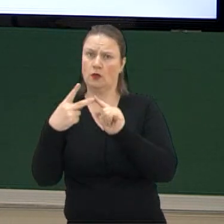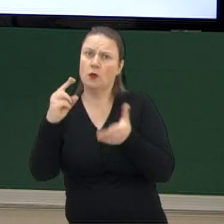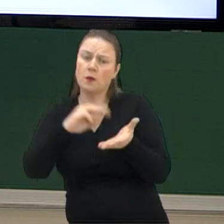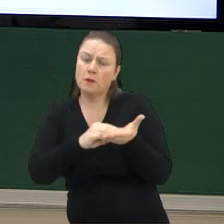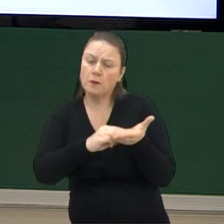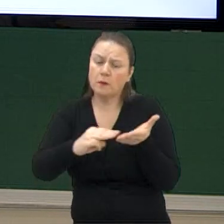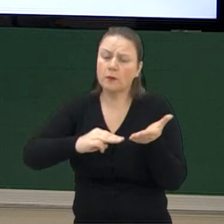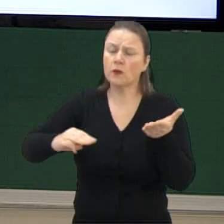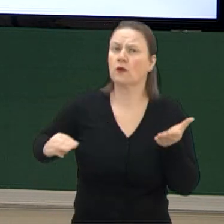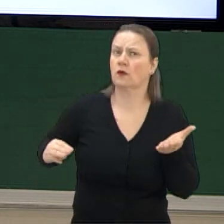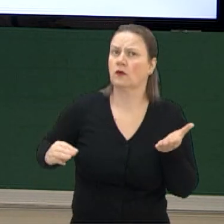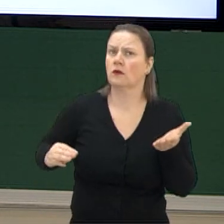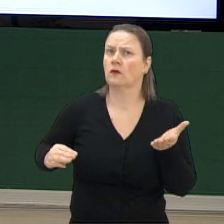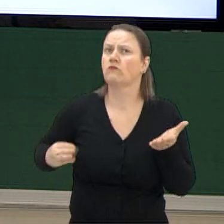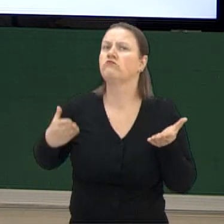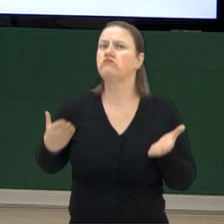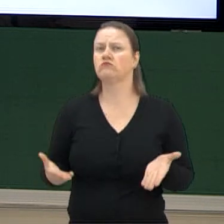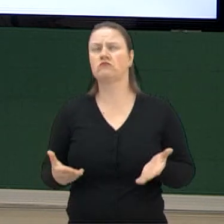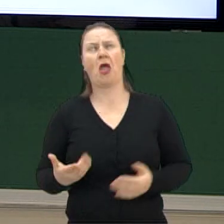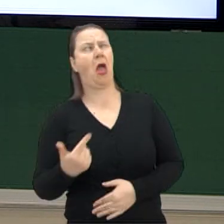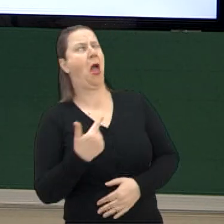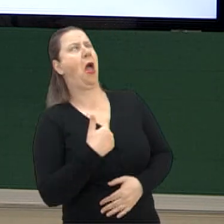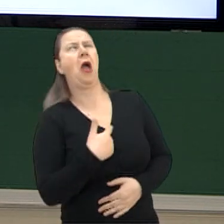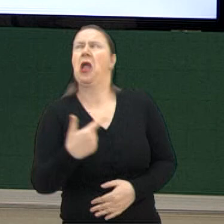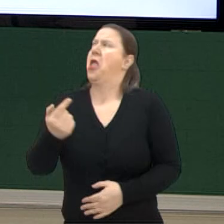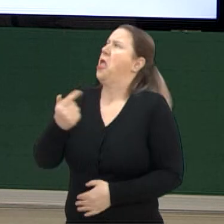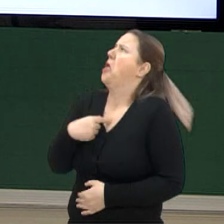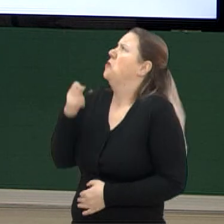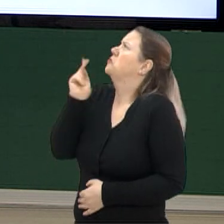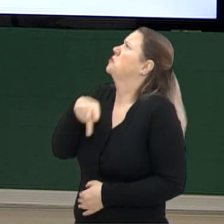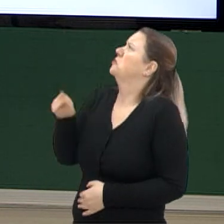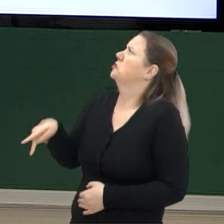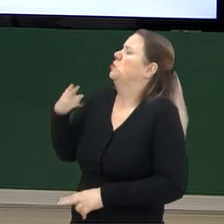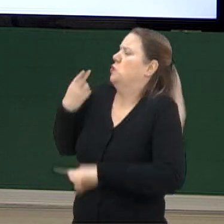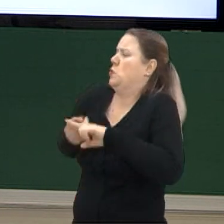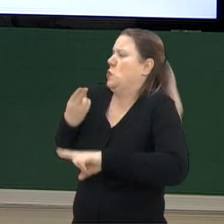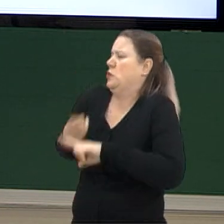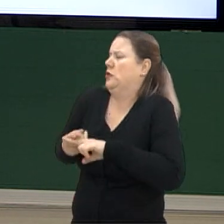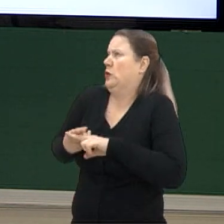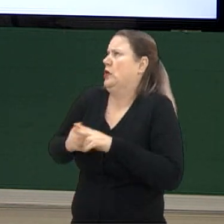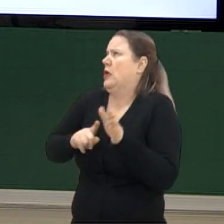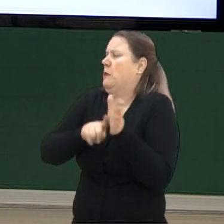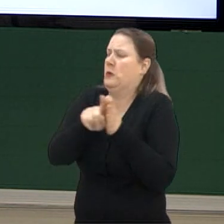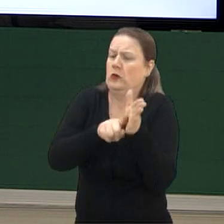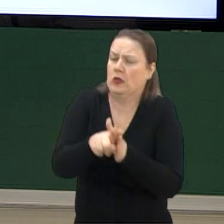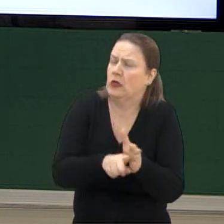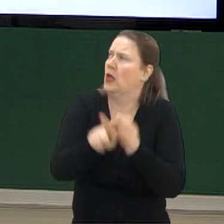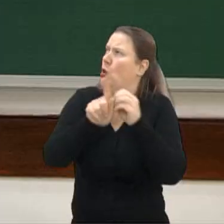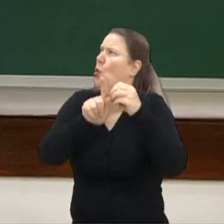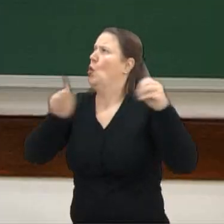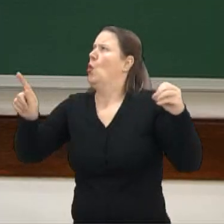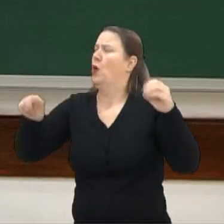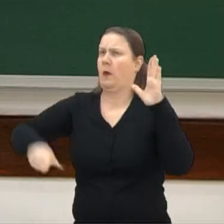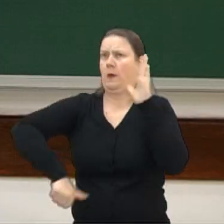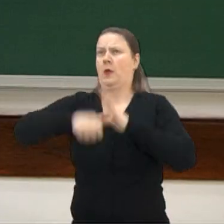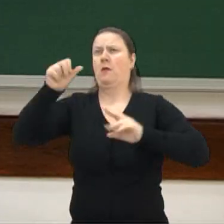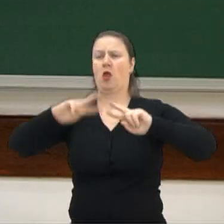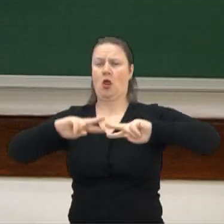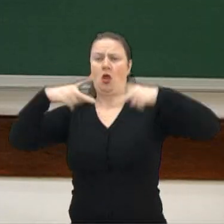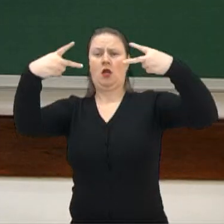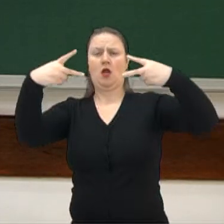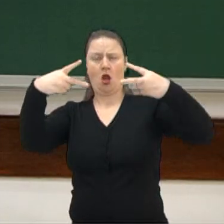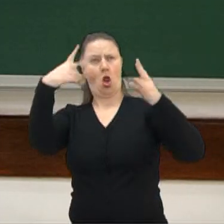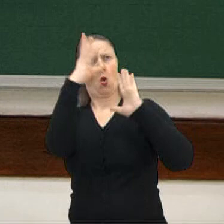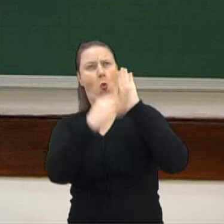a metodologia que eu vou utilizar? Ah, professor, vou utilizar a metodologia de pesquisar no Google e pegar o primeiro link e passar para o